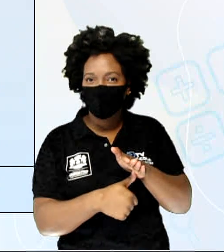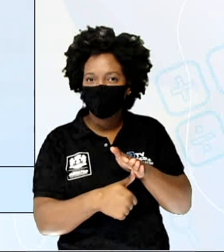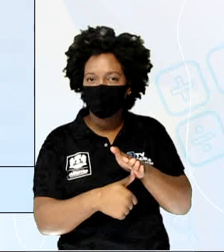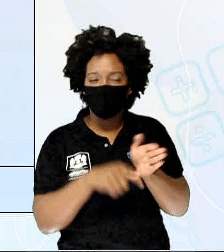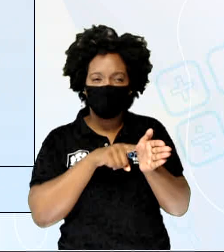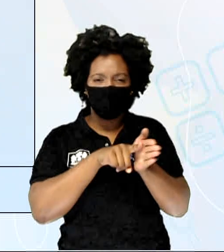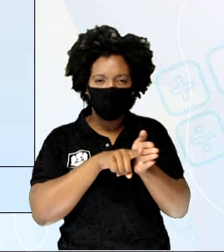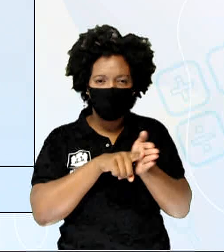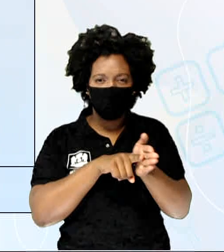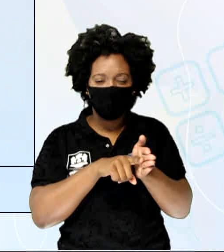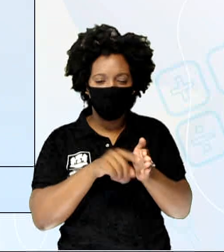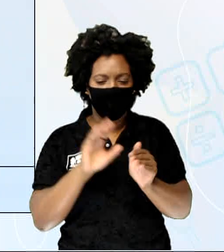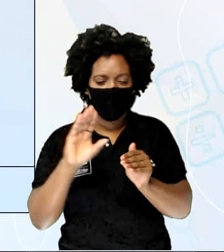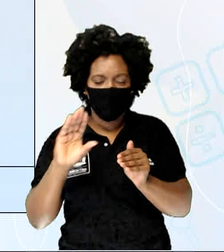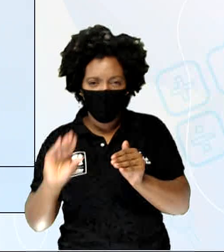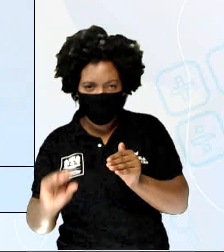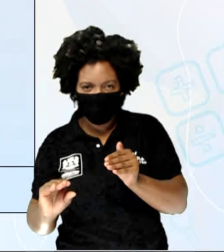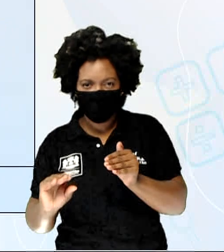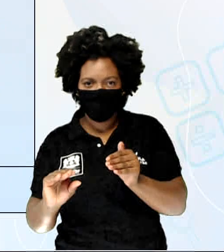e baixo,